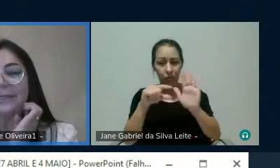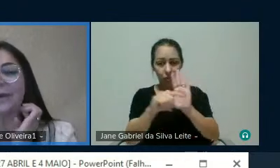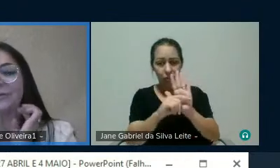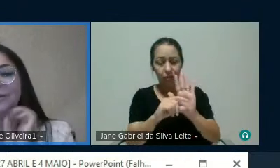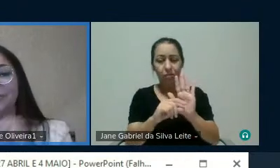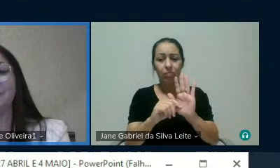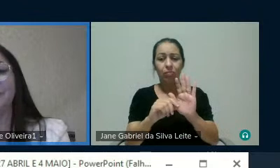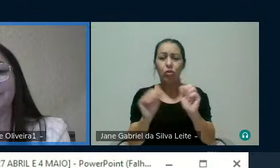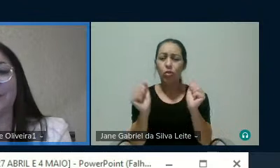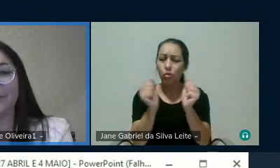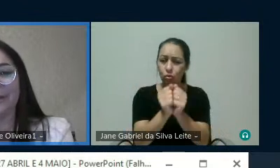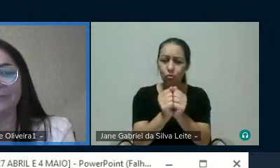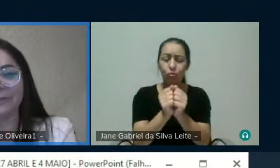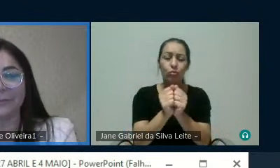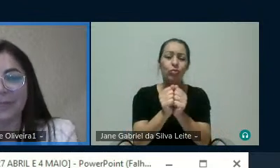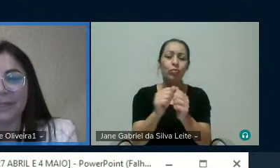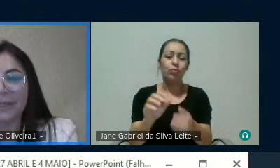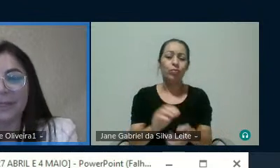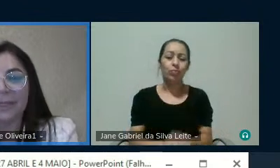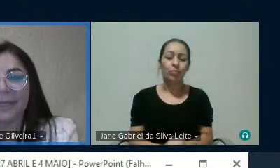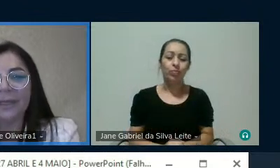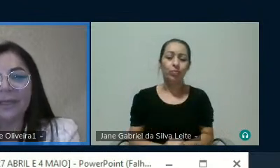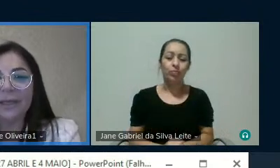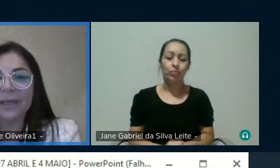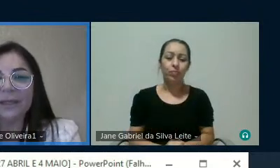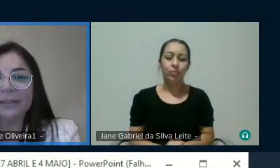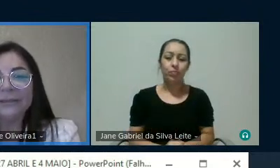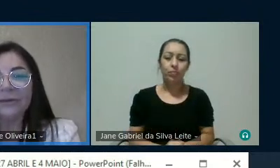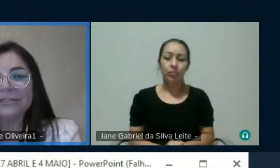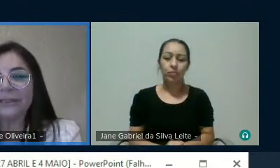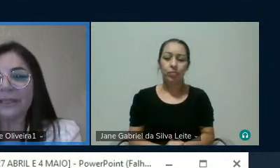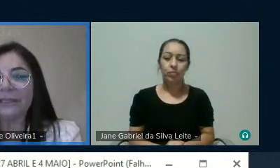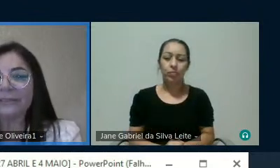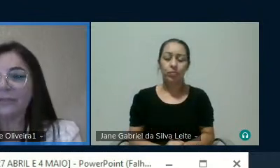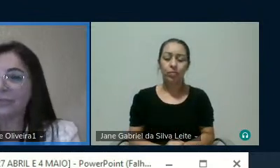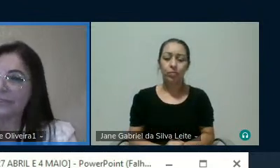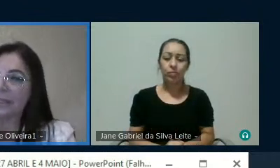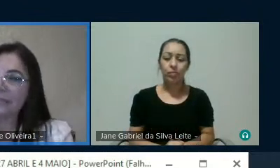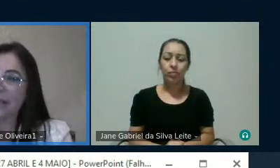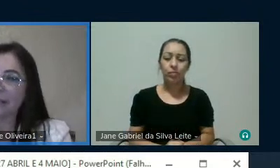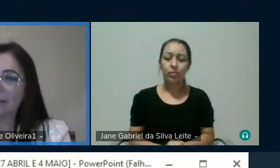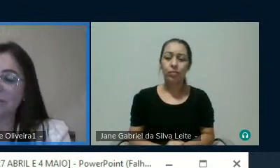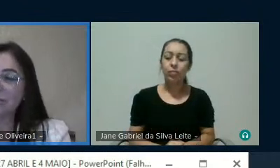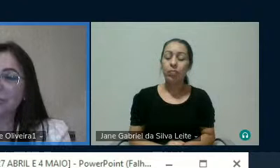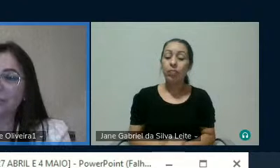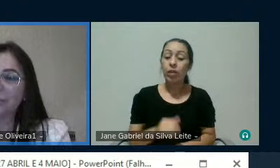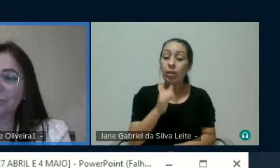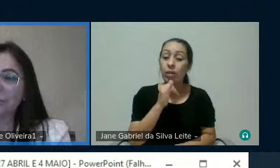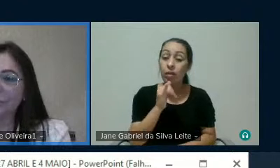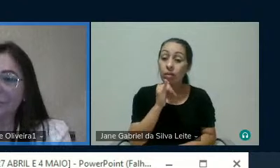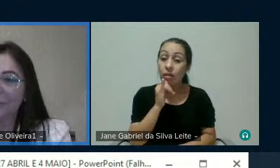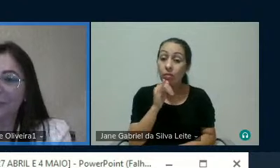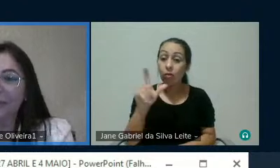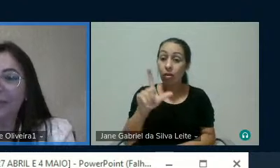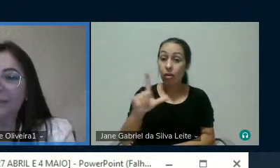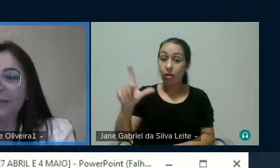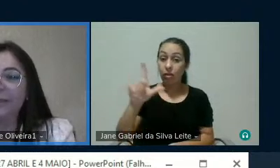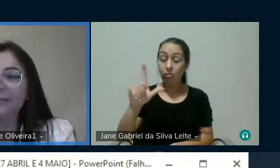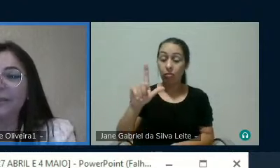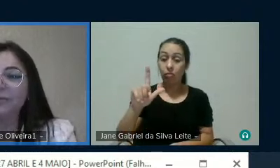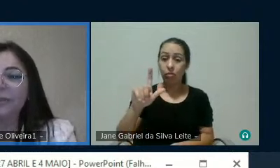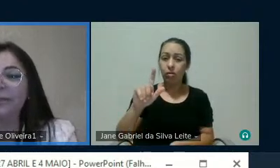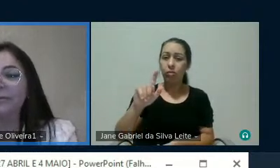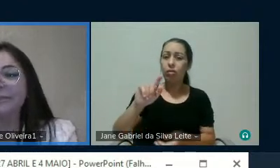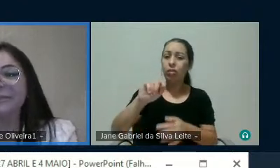junto com o material, tá bom? Vale a pena ver. Então, assim, tem a literatura sinalizada, que a gente encontra no YouTube, e